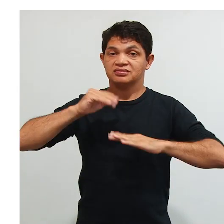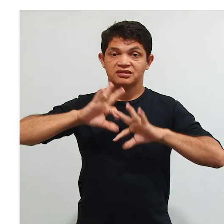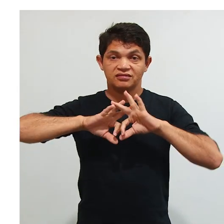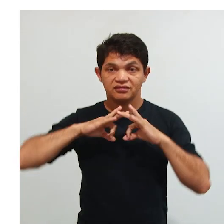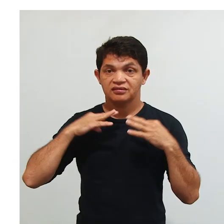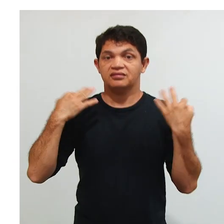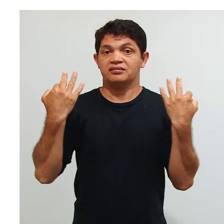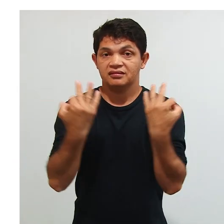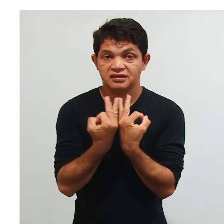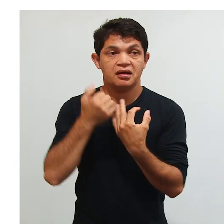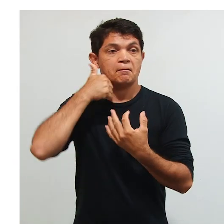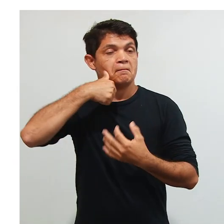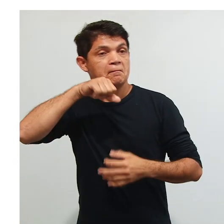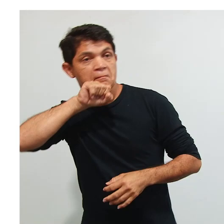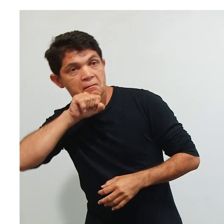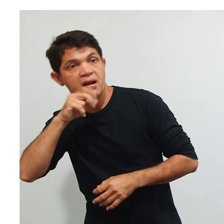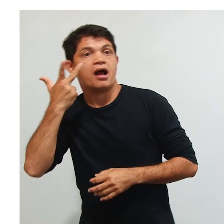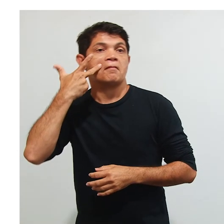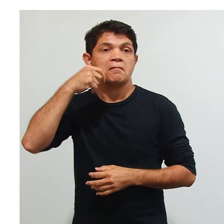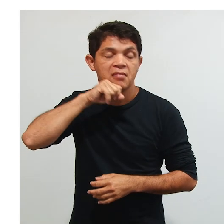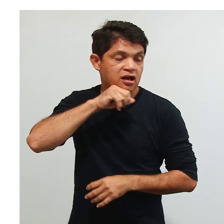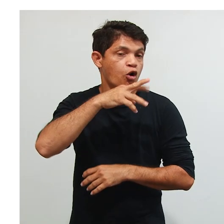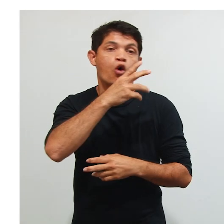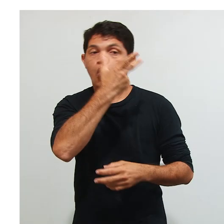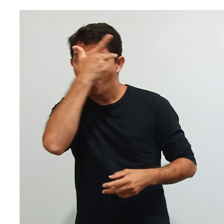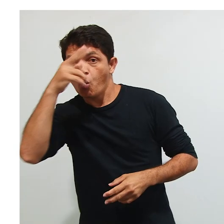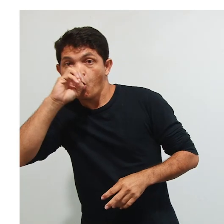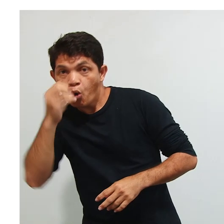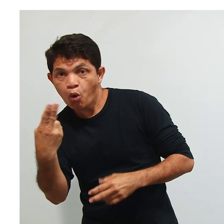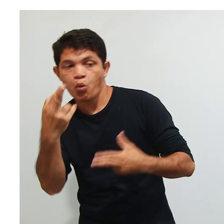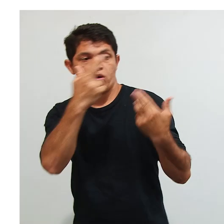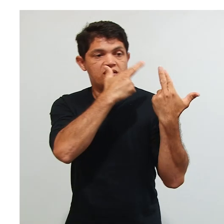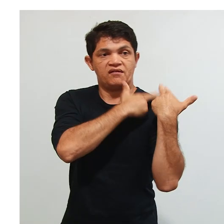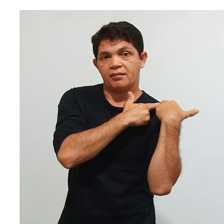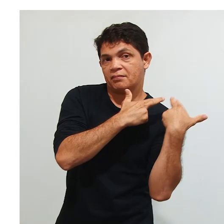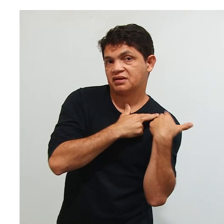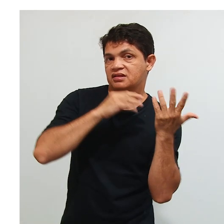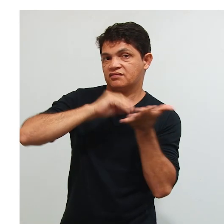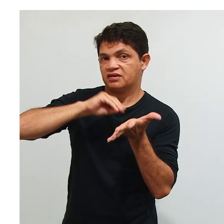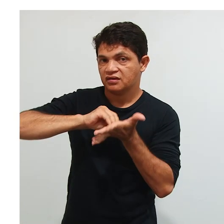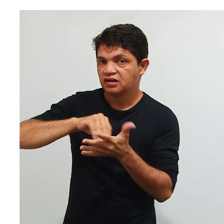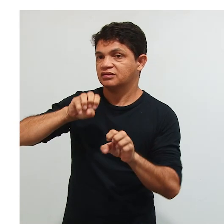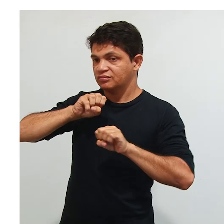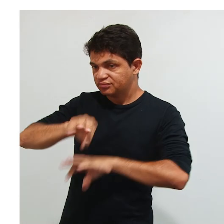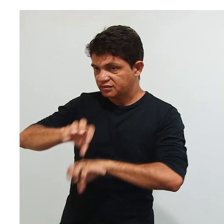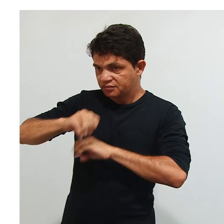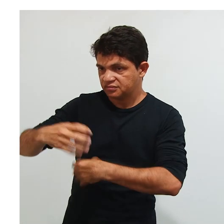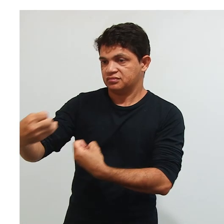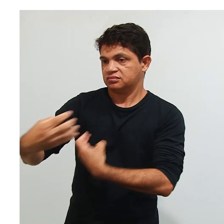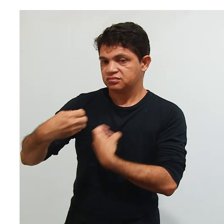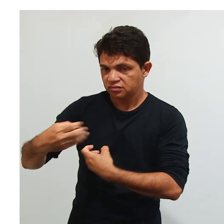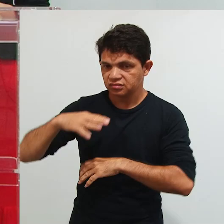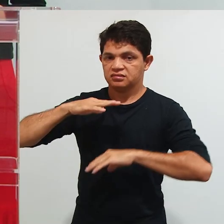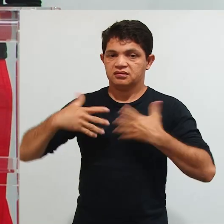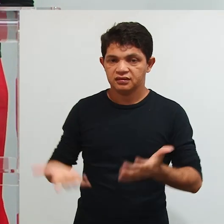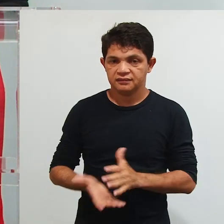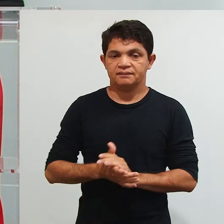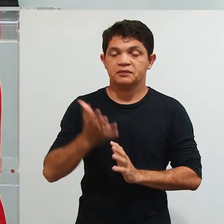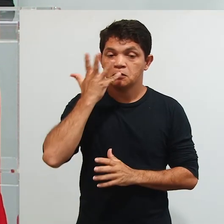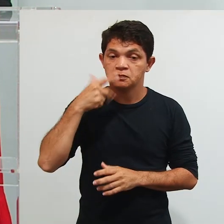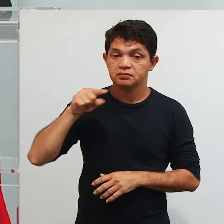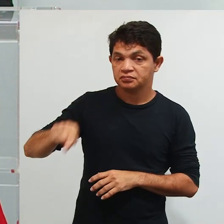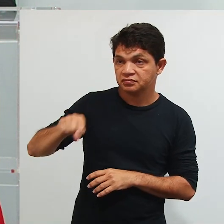Da família, do pai, da mãe ou do responsável ali, com relação à desagregação familiar. Por exemplo,